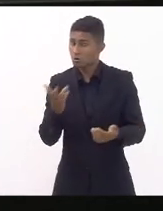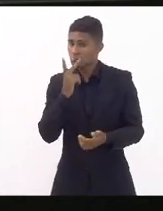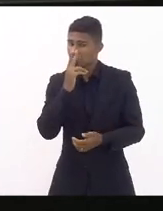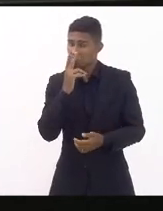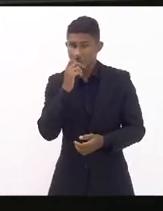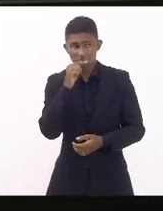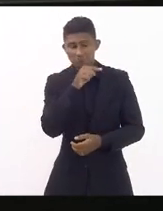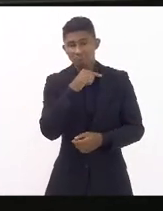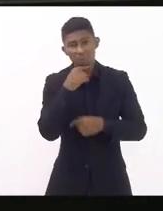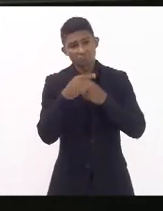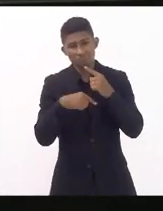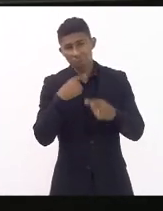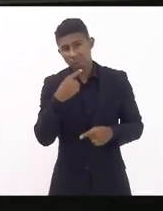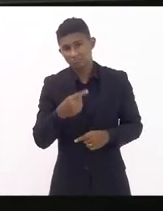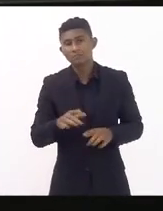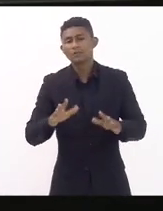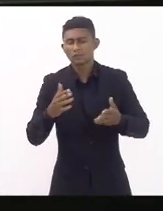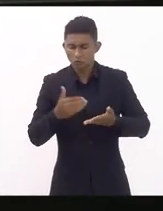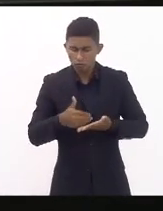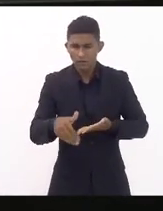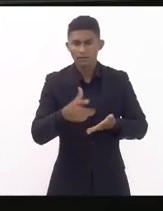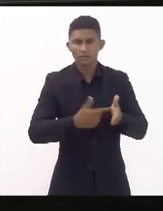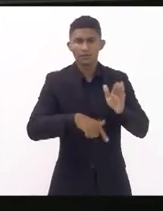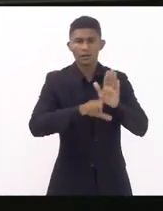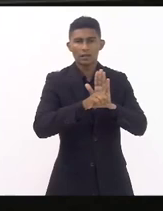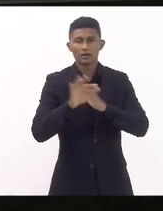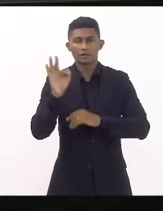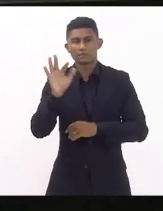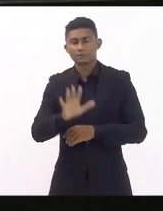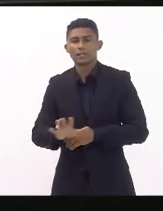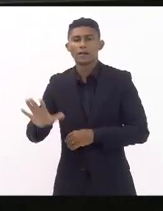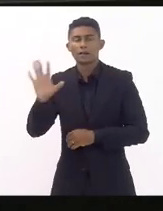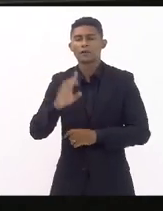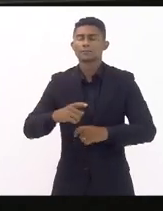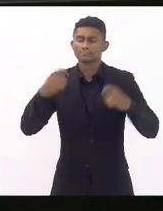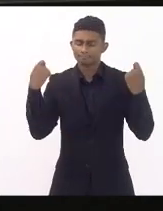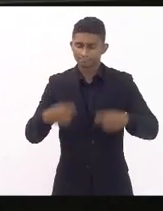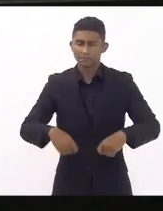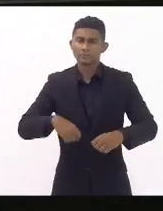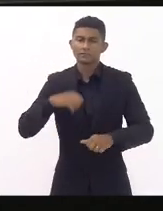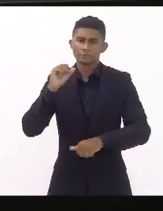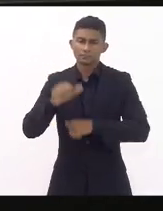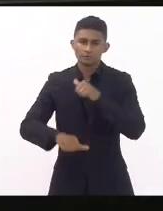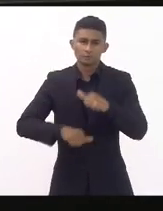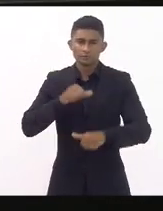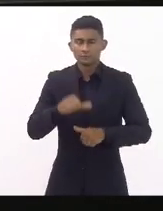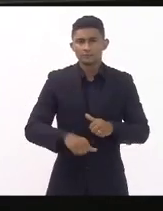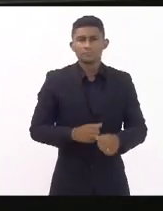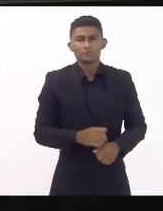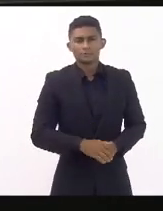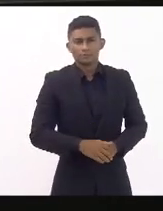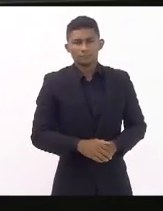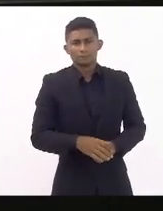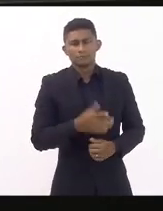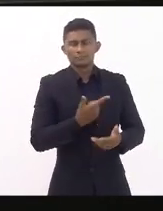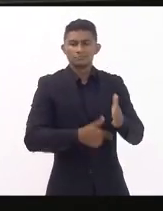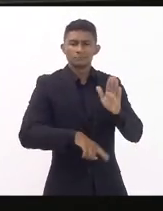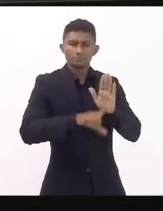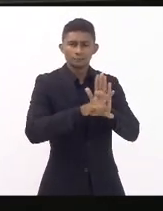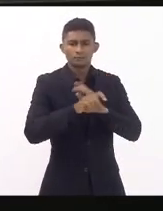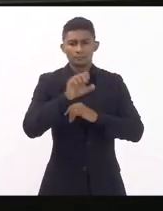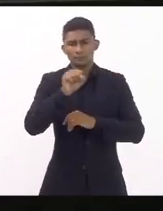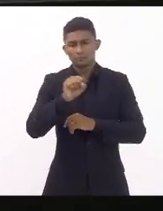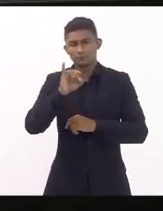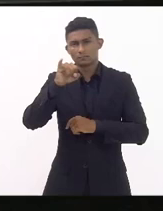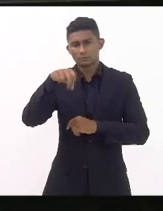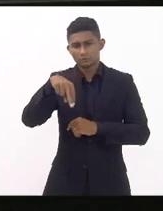veio. Mas começa pela lei federal. A gente precisa fazer mudanças, deputada, na lei do SINASE. A gente precisa